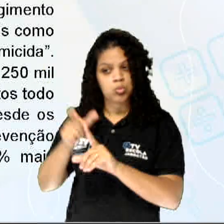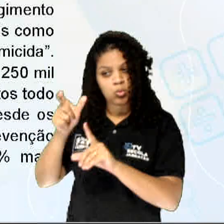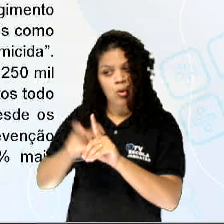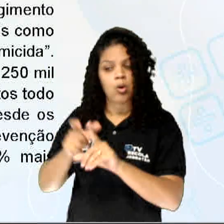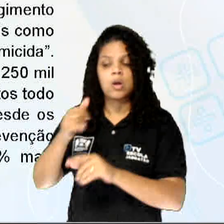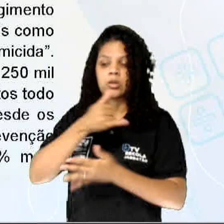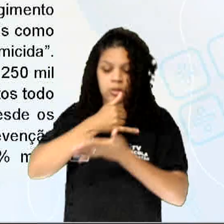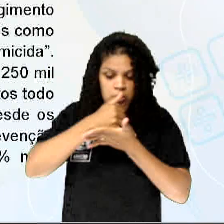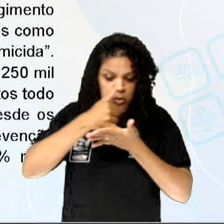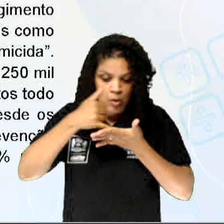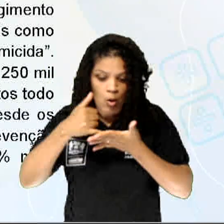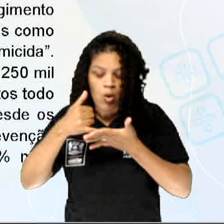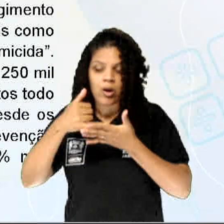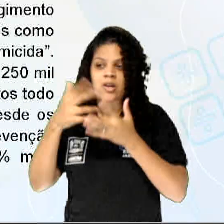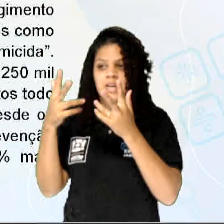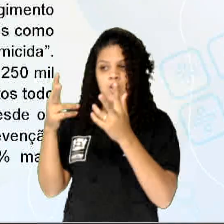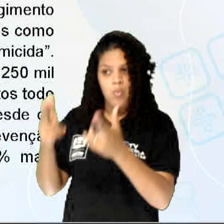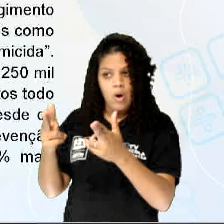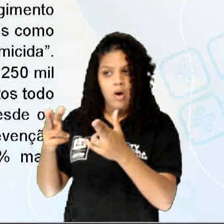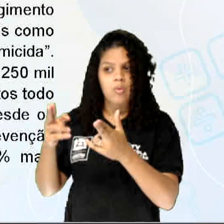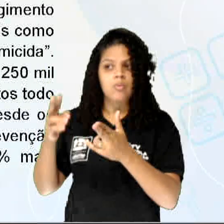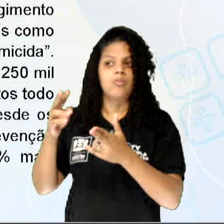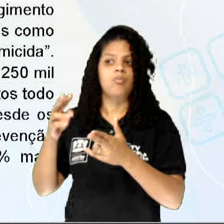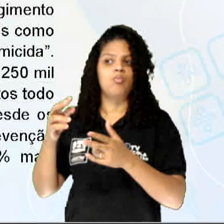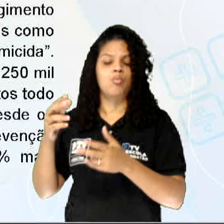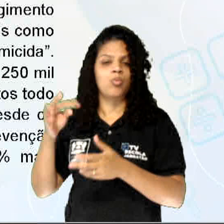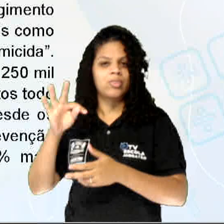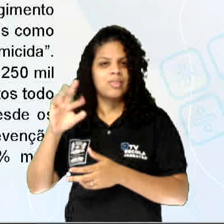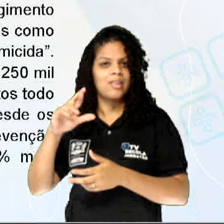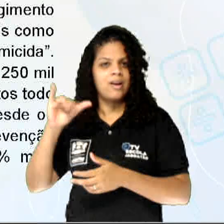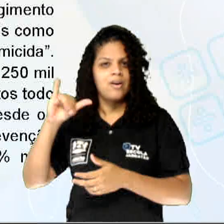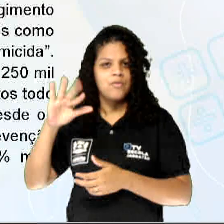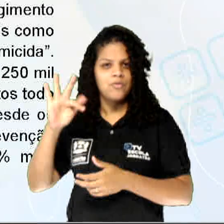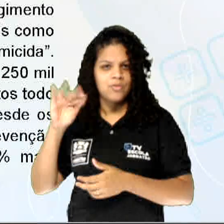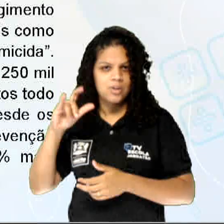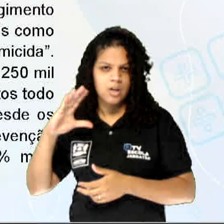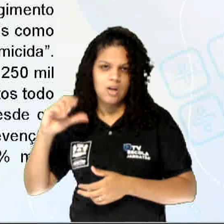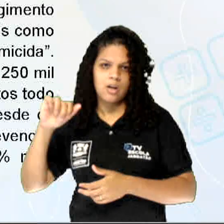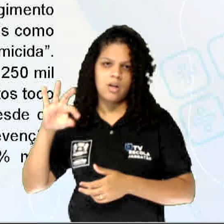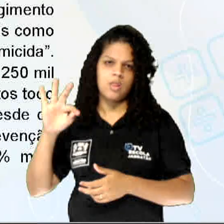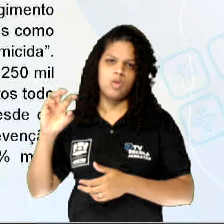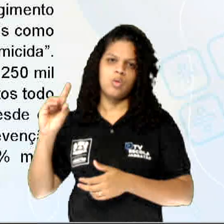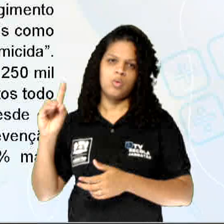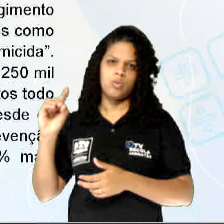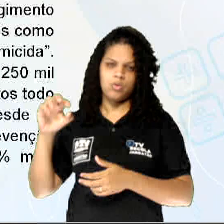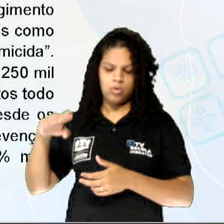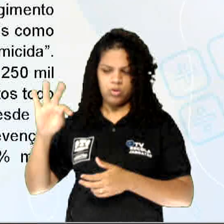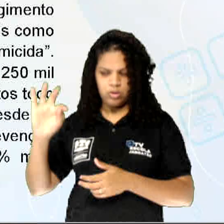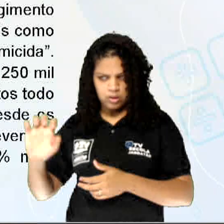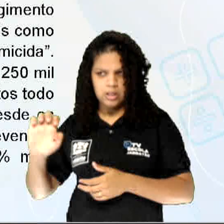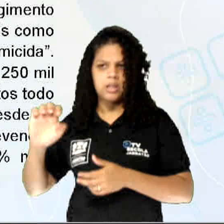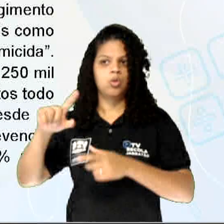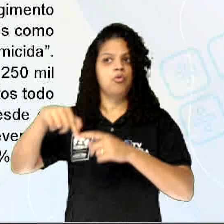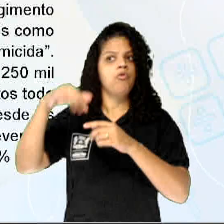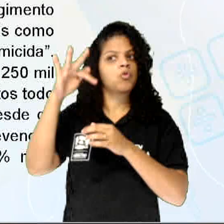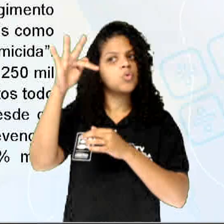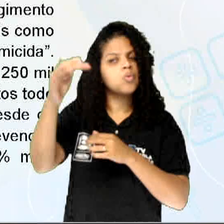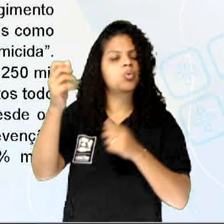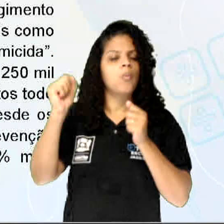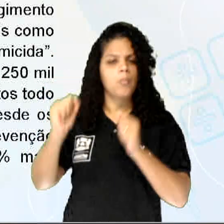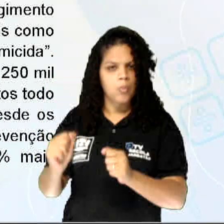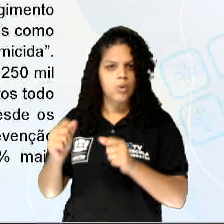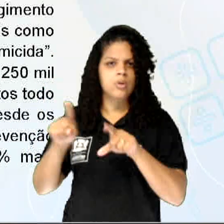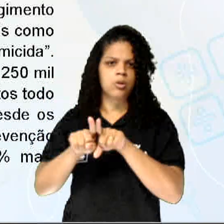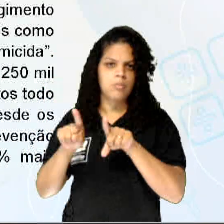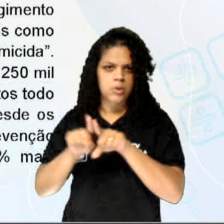traficante. Ele pode se tornar mais à frente um homicida. Serrano menciona o caso dos Estados Unidos, onde se estima